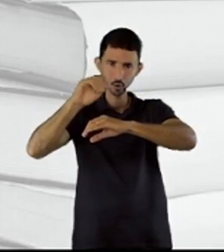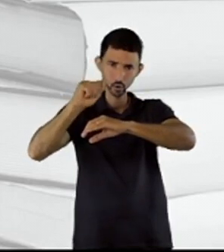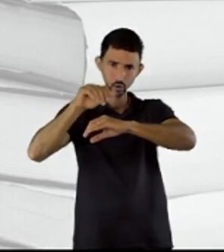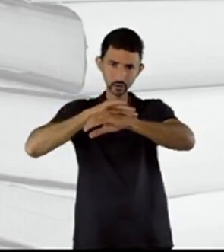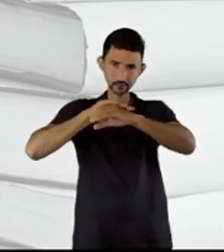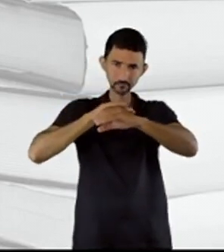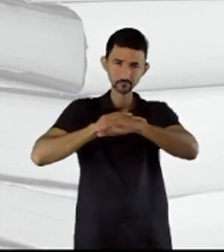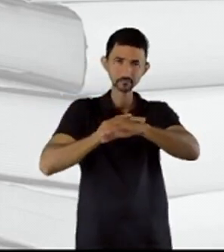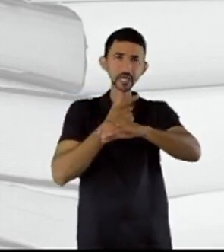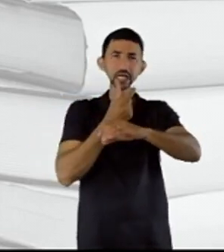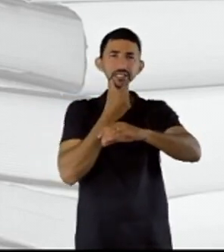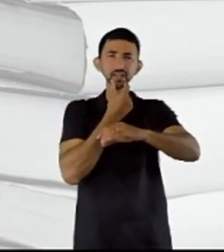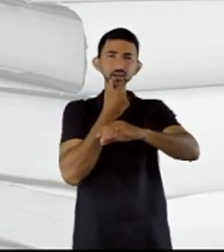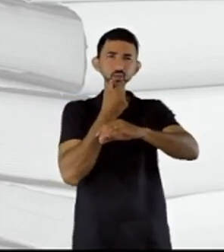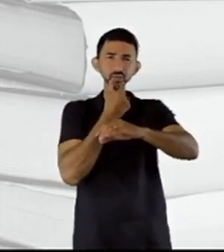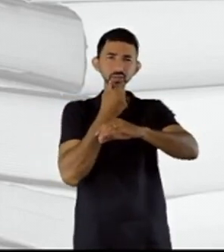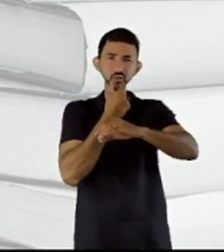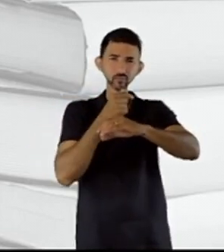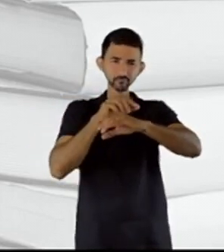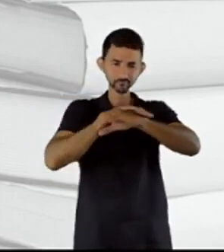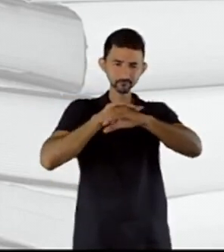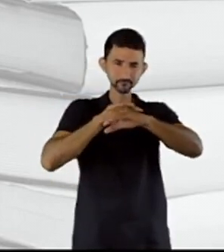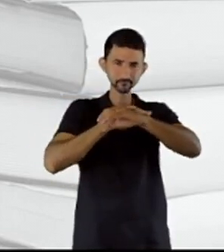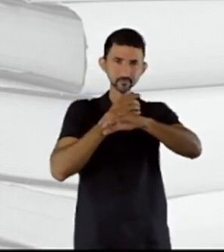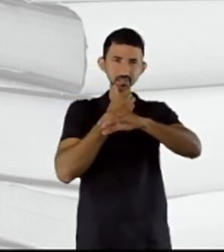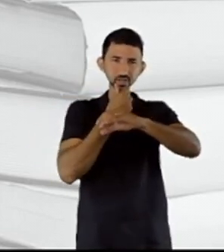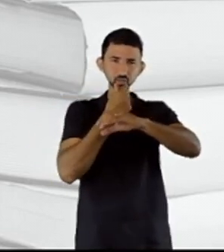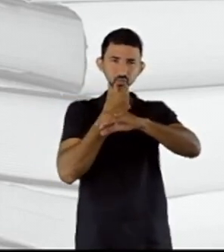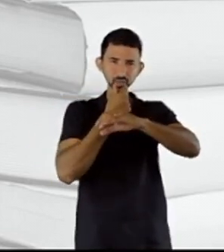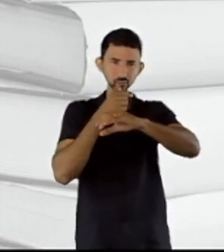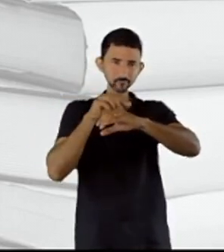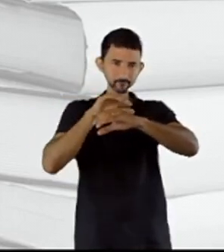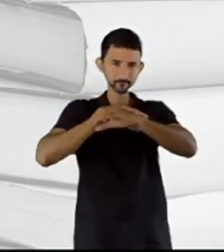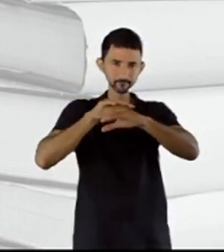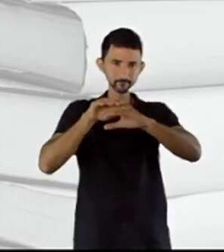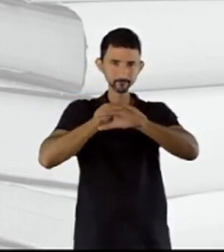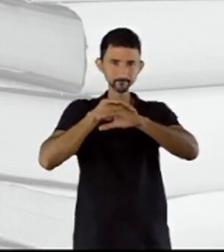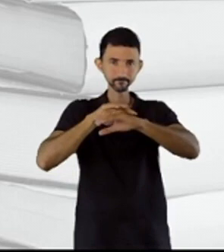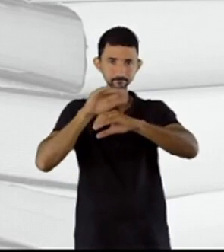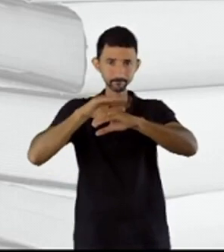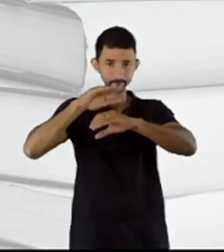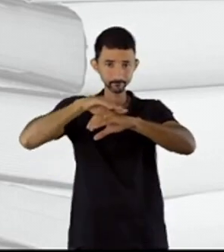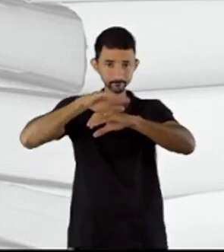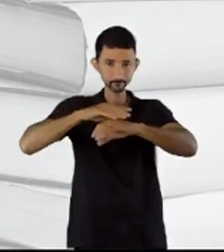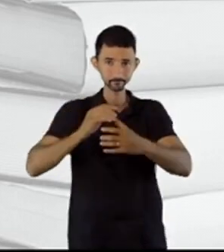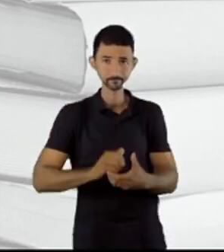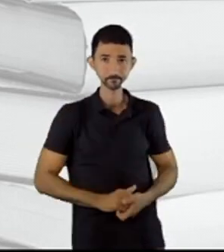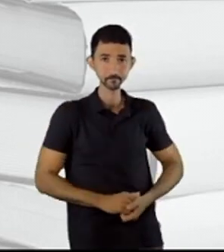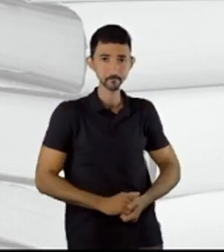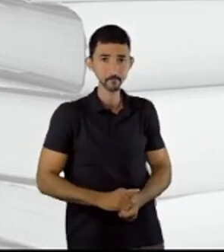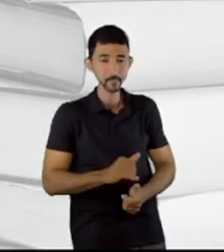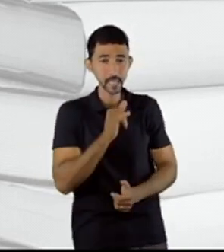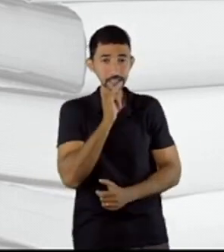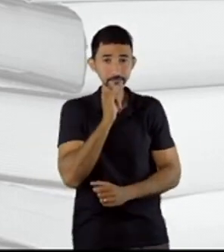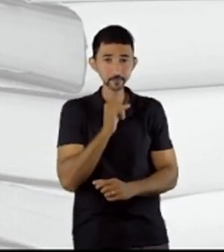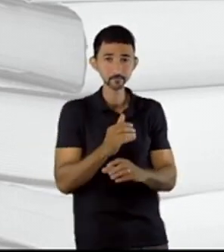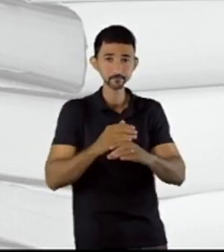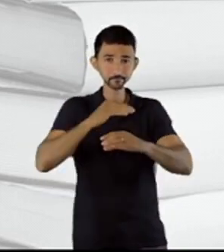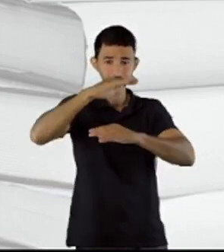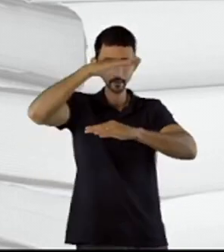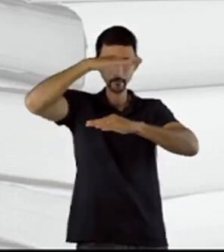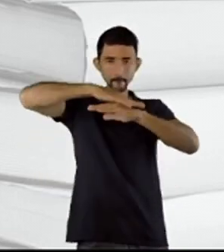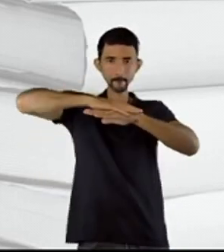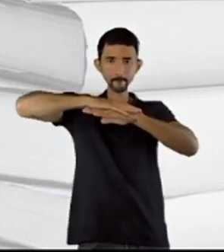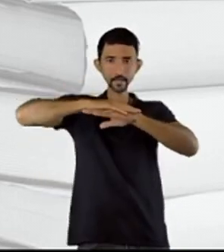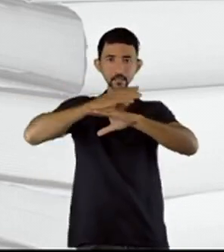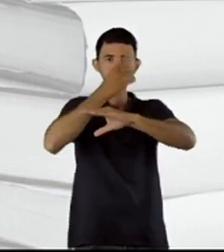exemplo, Canadá, né? Uma pessoa que está aqui no Canadá, por exemplo, ela está